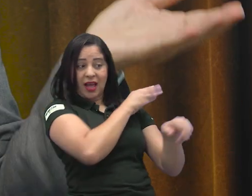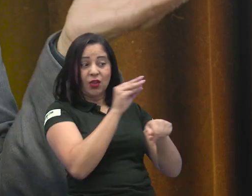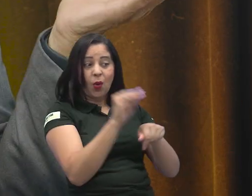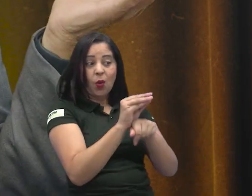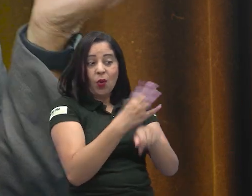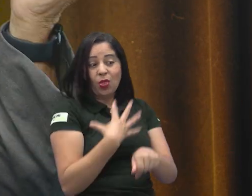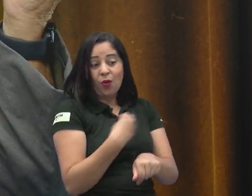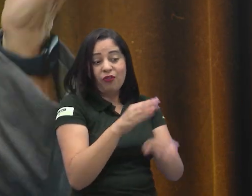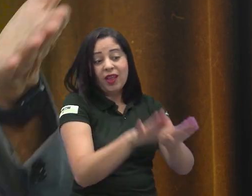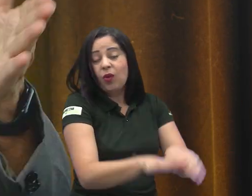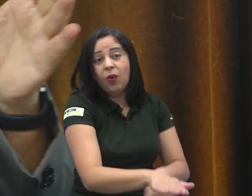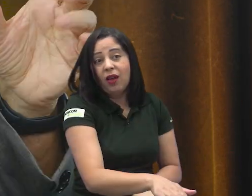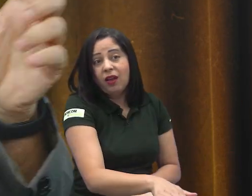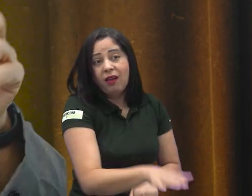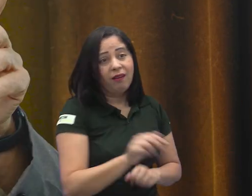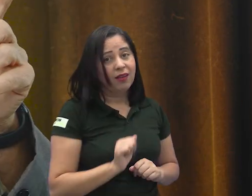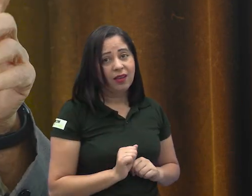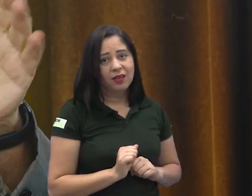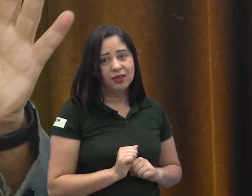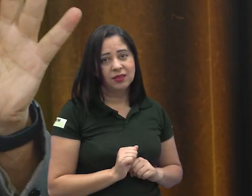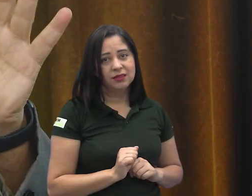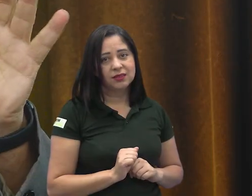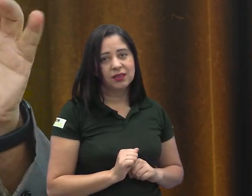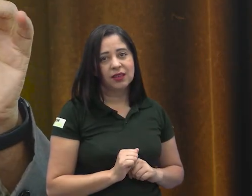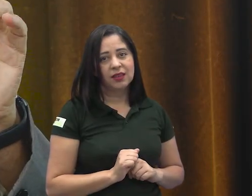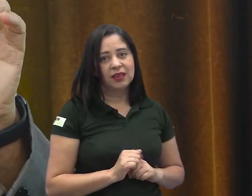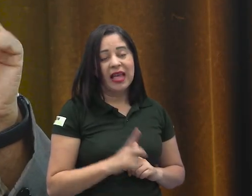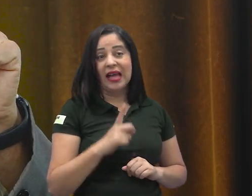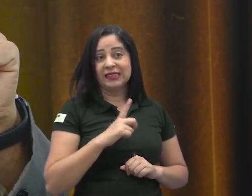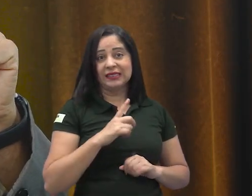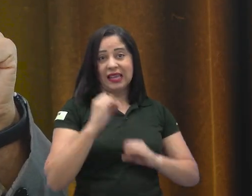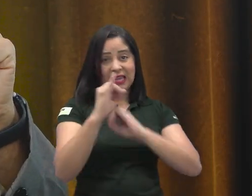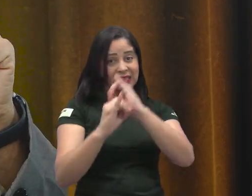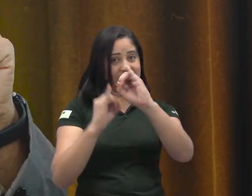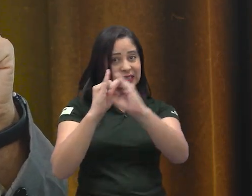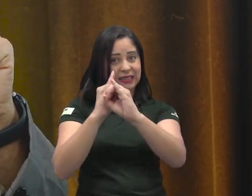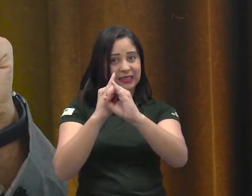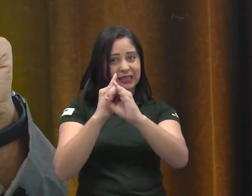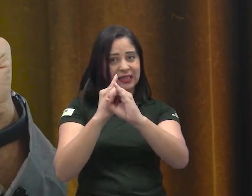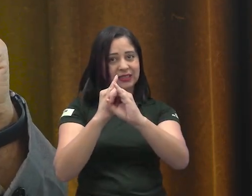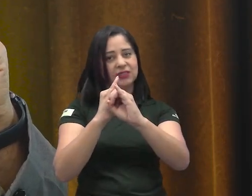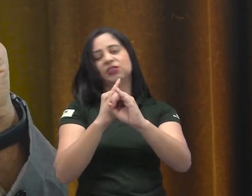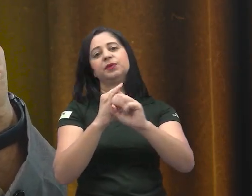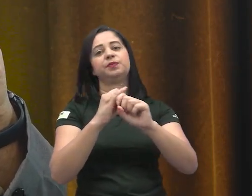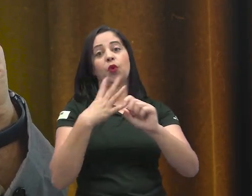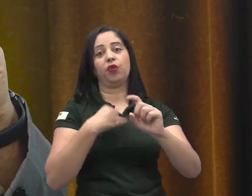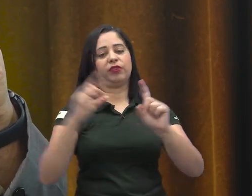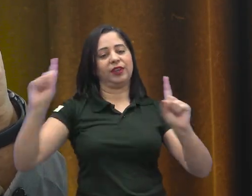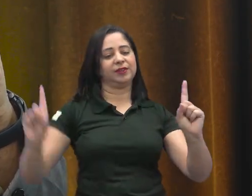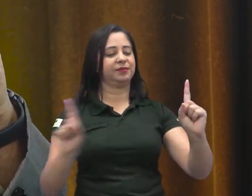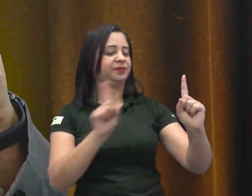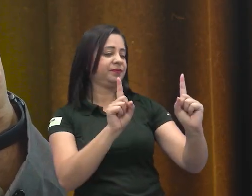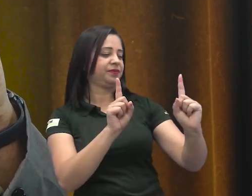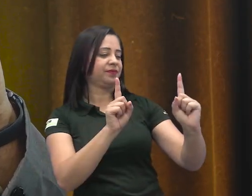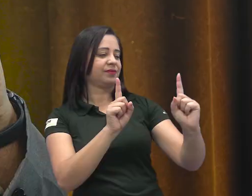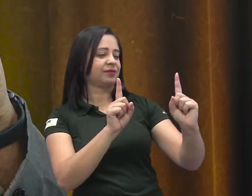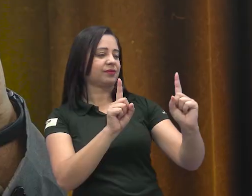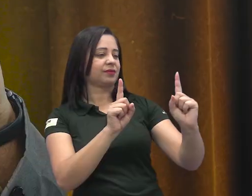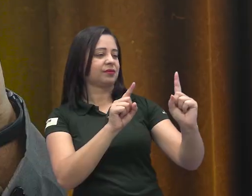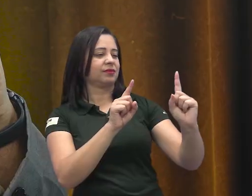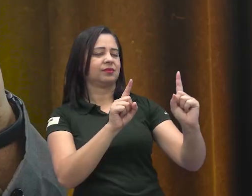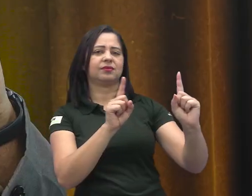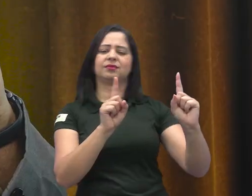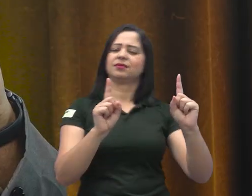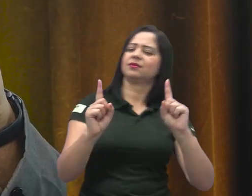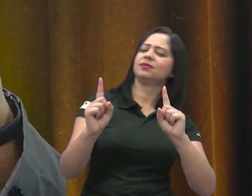criança. Quando tem até uma coisinha na internet que o filho fala para o pai uma coisa, o